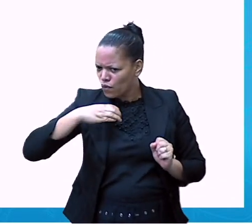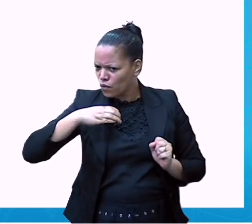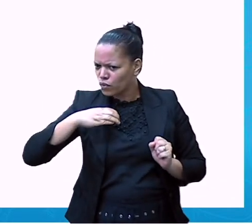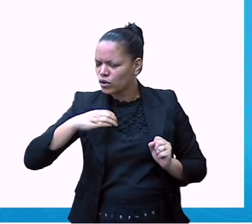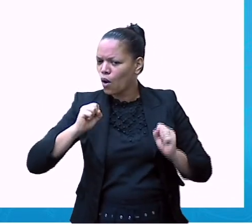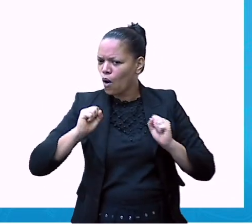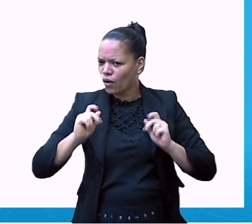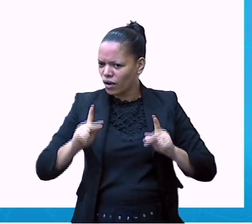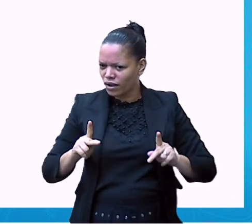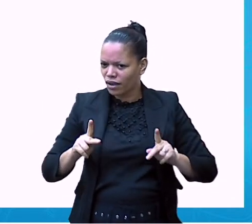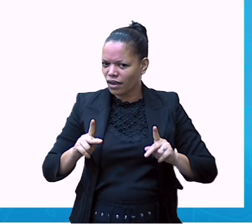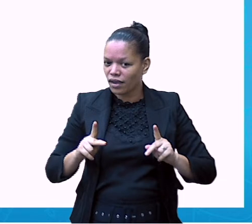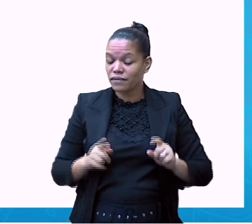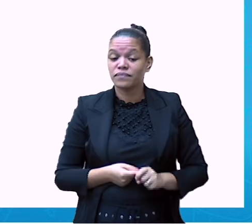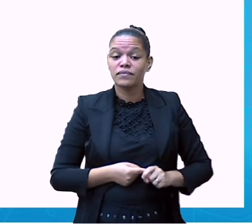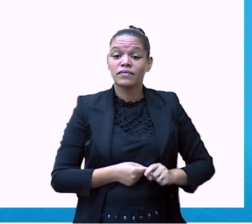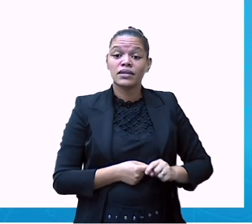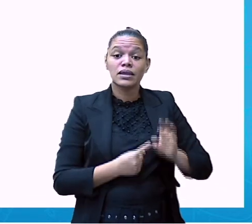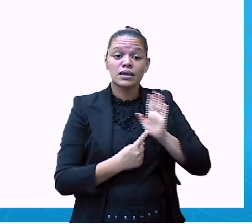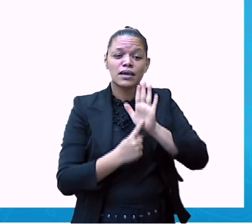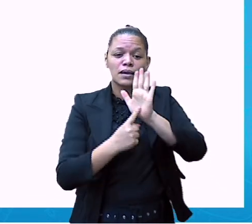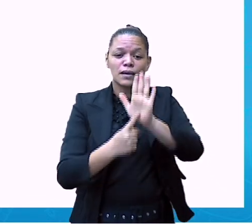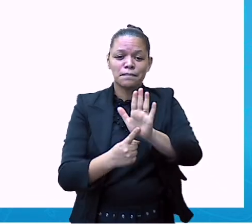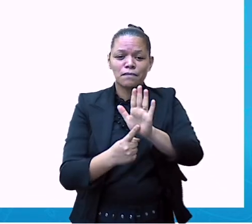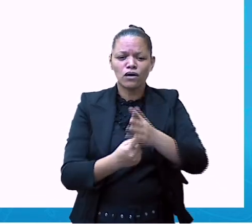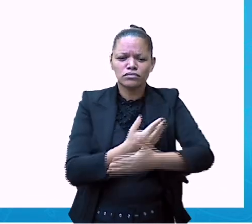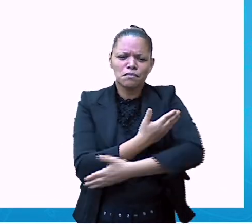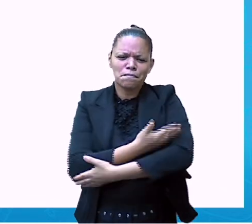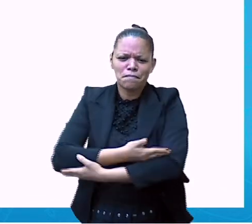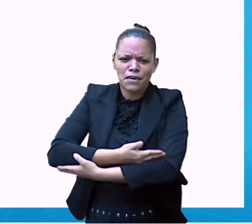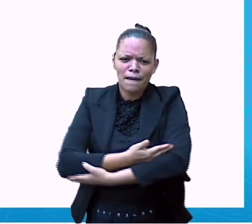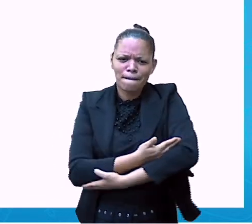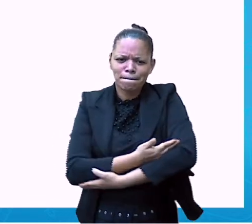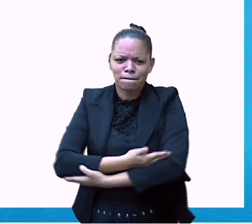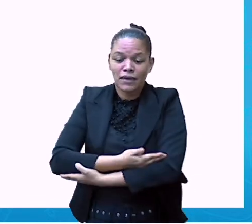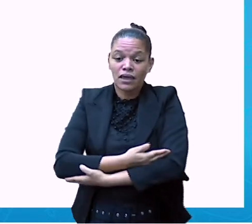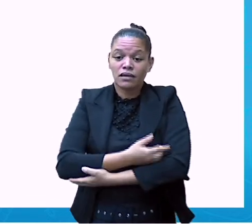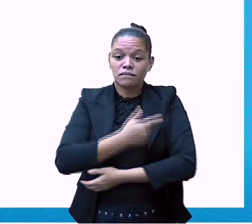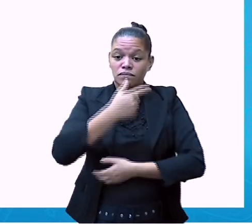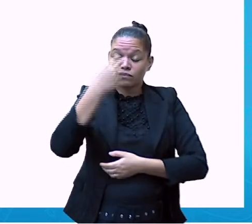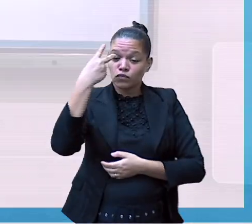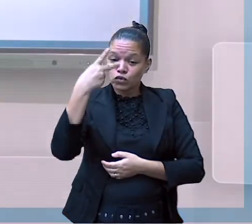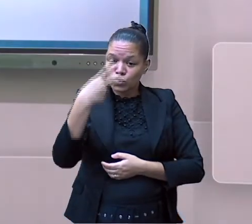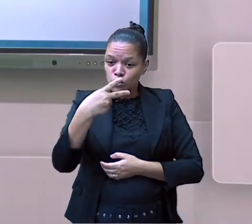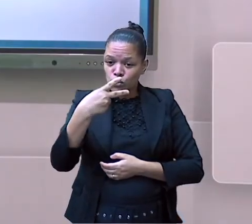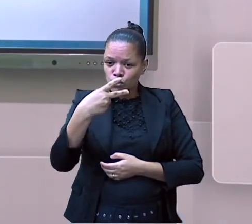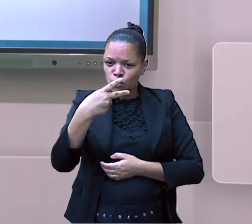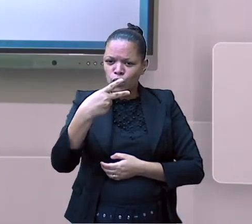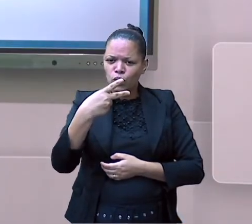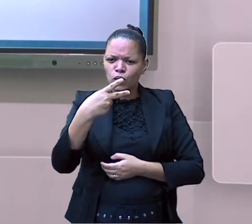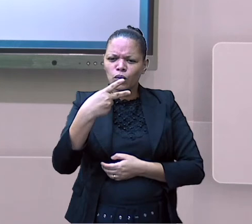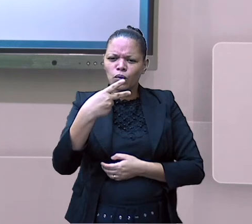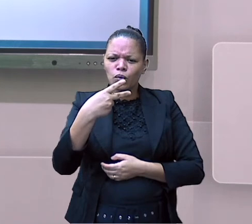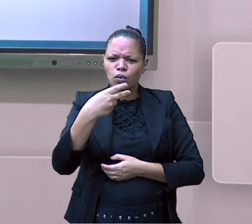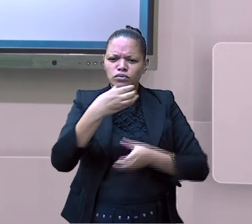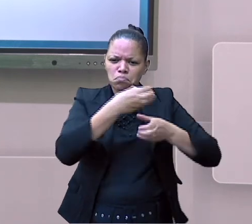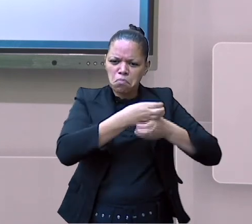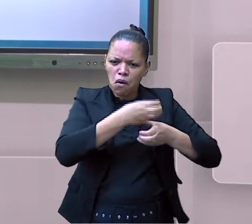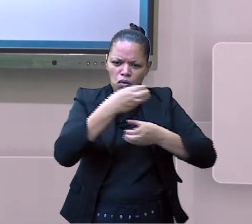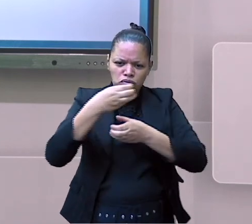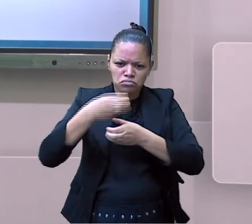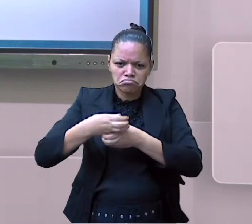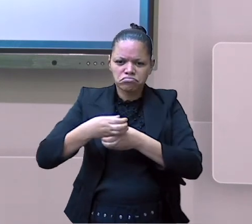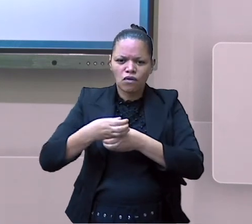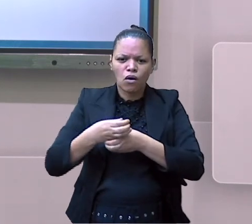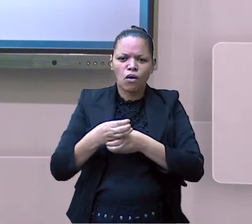ter 3 porções e adulto tem que ter 5 porções ao dia. Então, nós